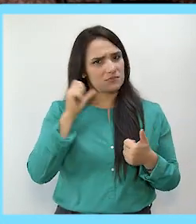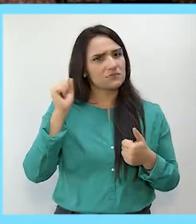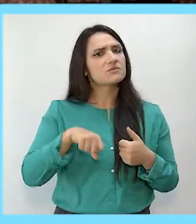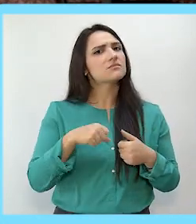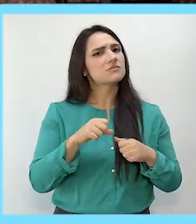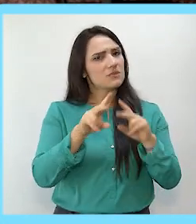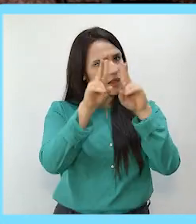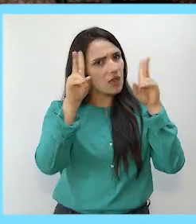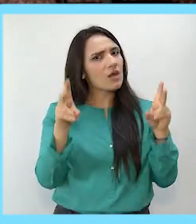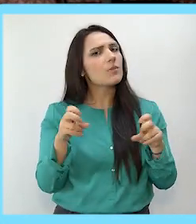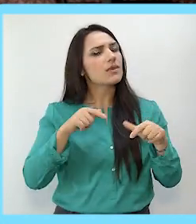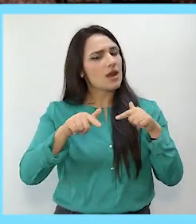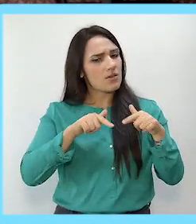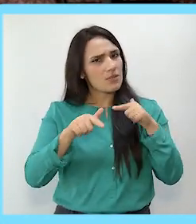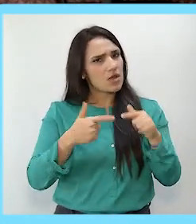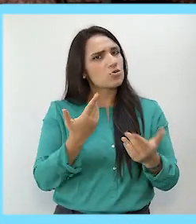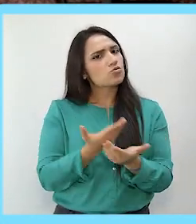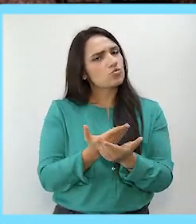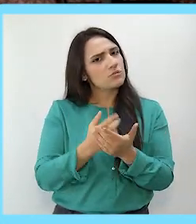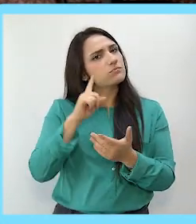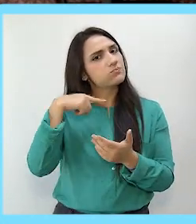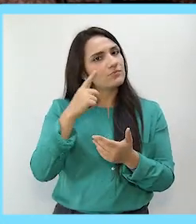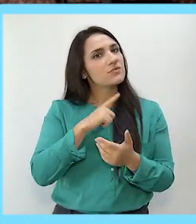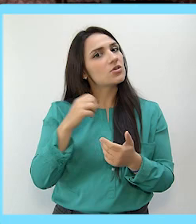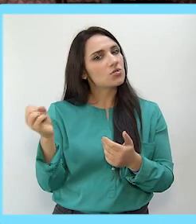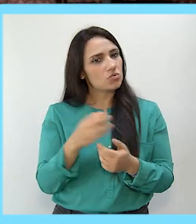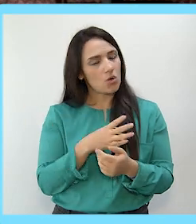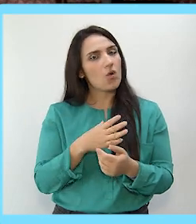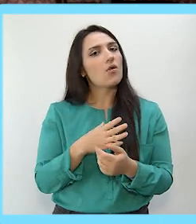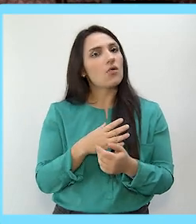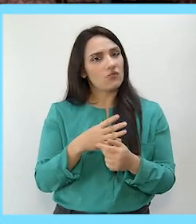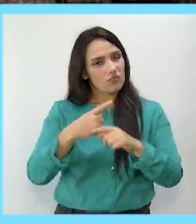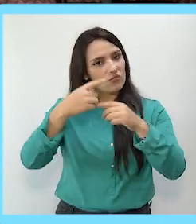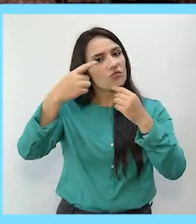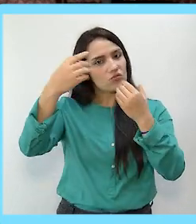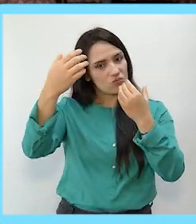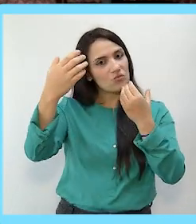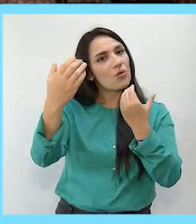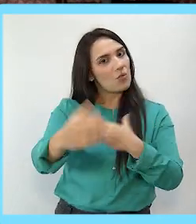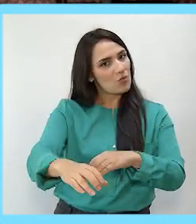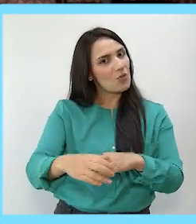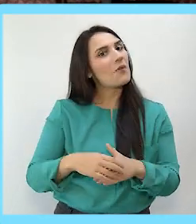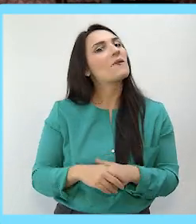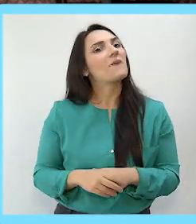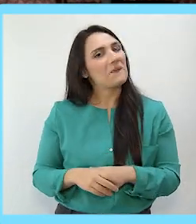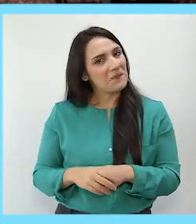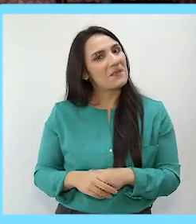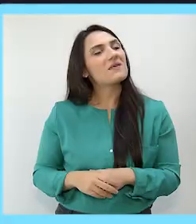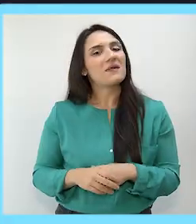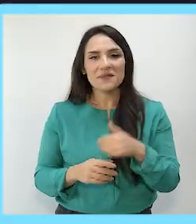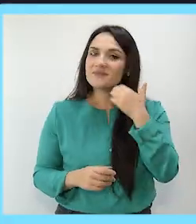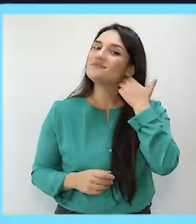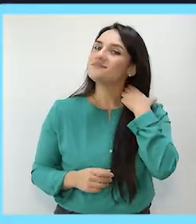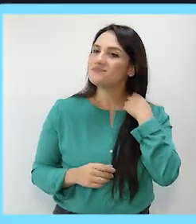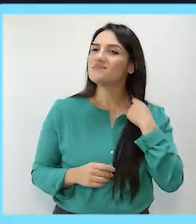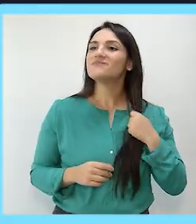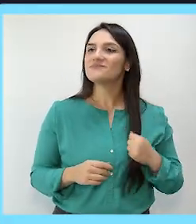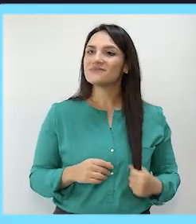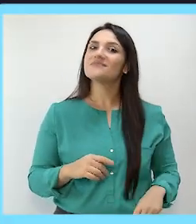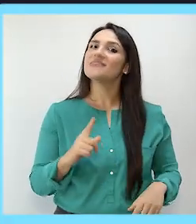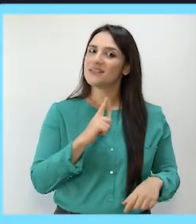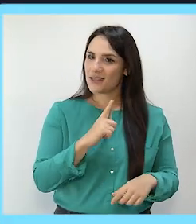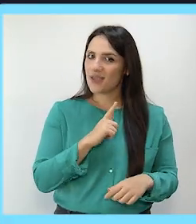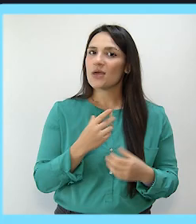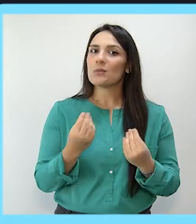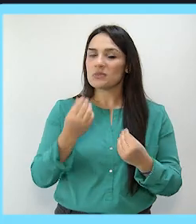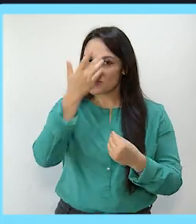nosso concurso, inclusive, nós teremos aí em breve um novo concurso na PGE. Daqui a pouquinho vamos fazer na outra parte do programa. Vai ter muita gente